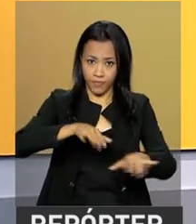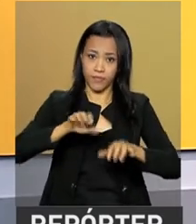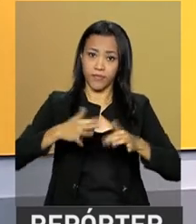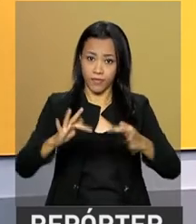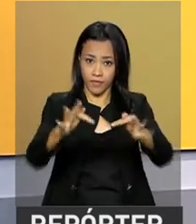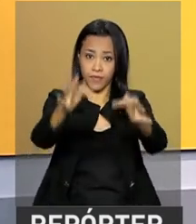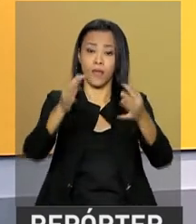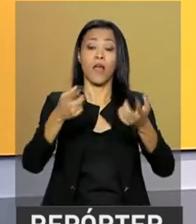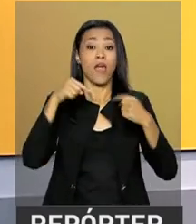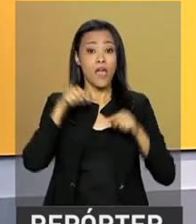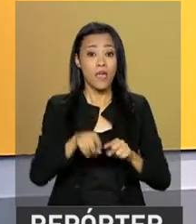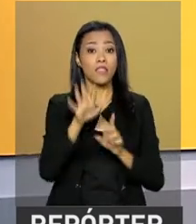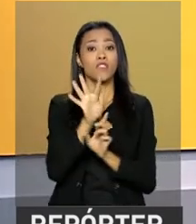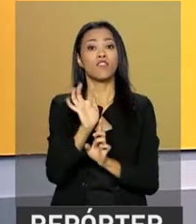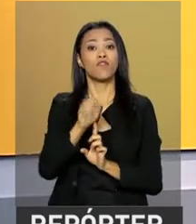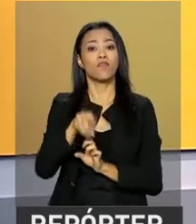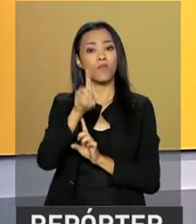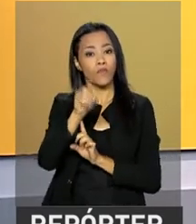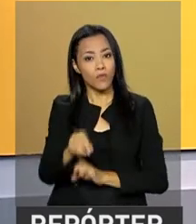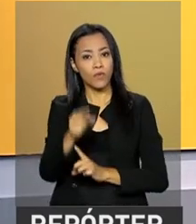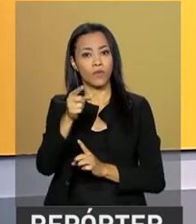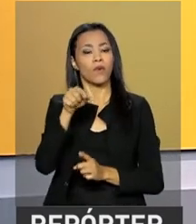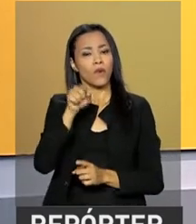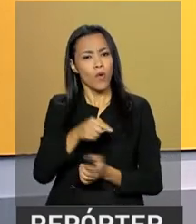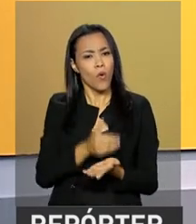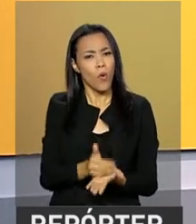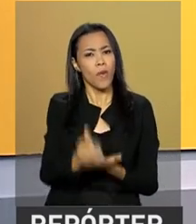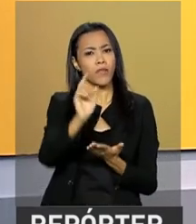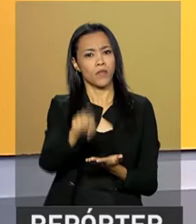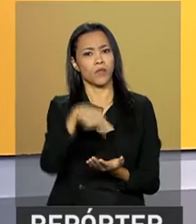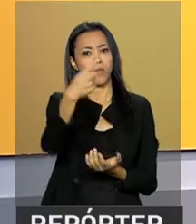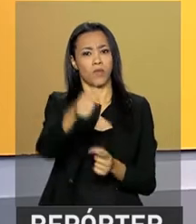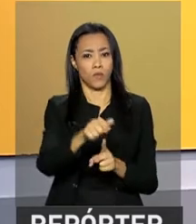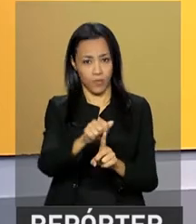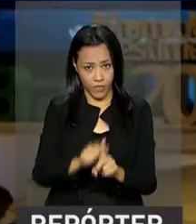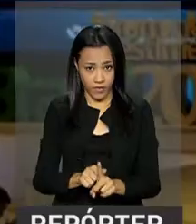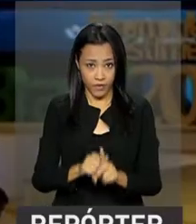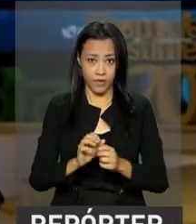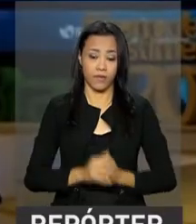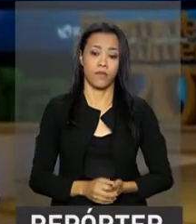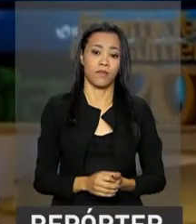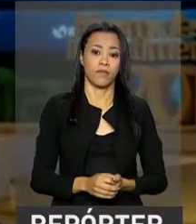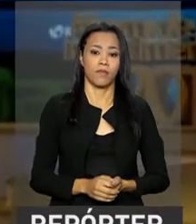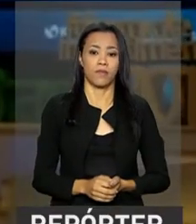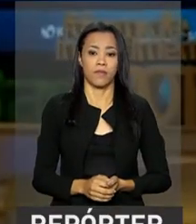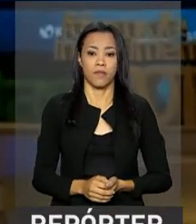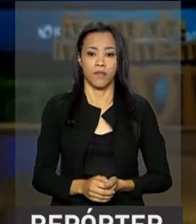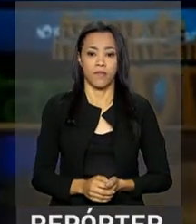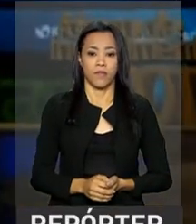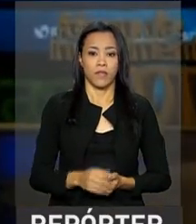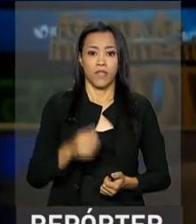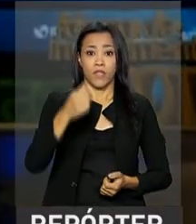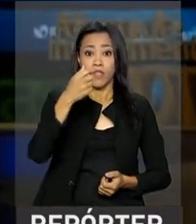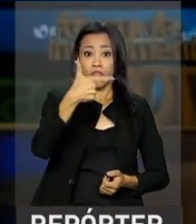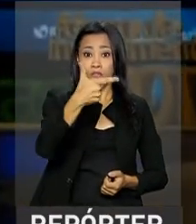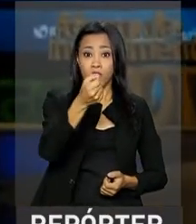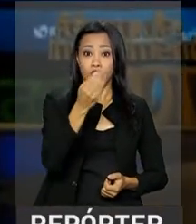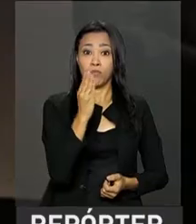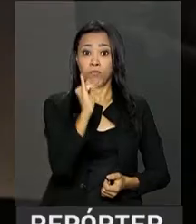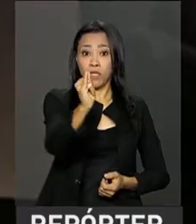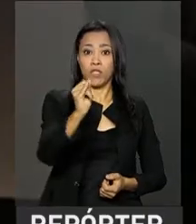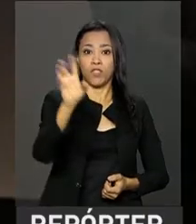fundo comece a funcionar já a partir do próximo mês 20 bilhões de dólares